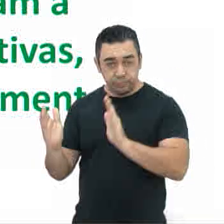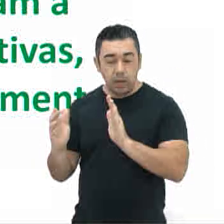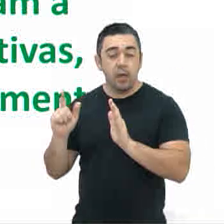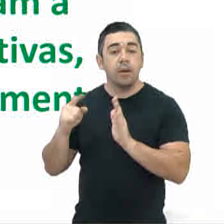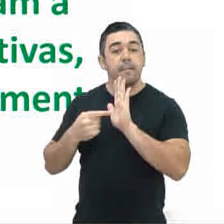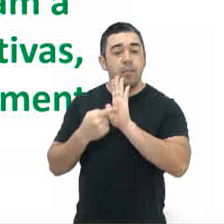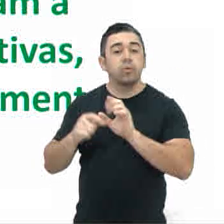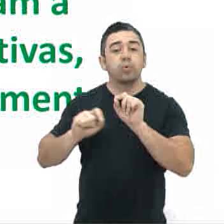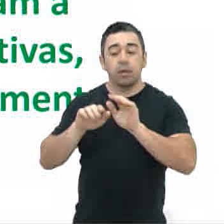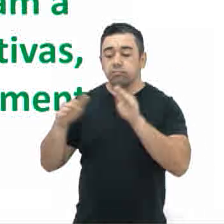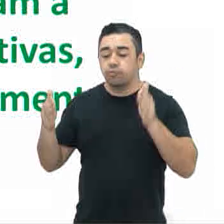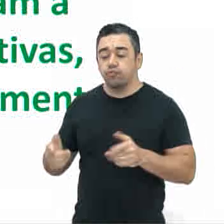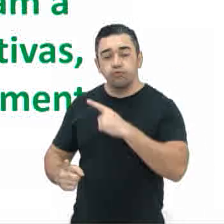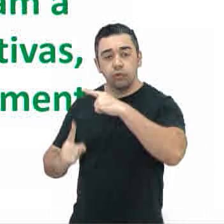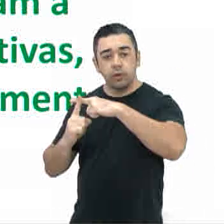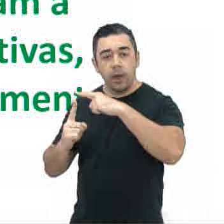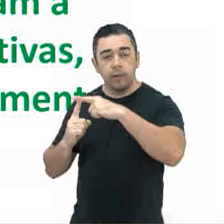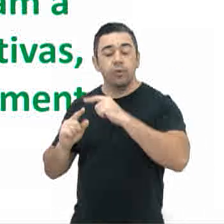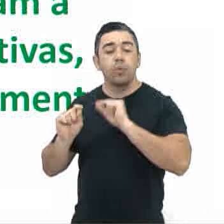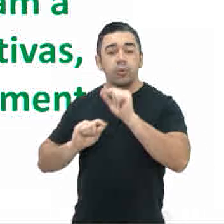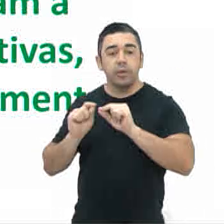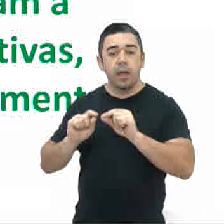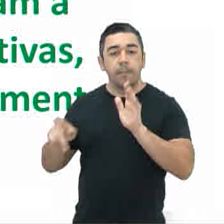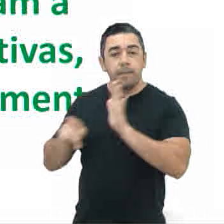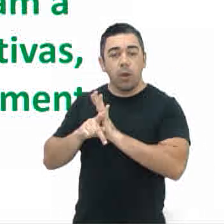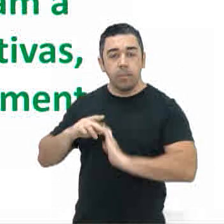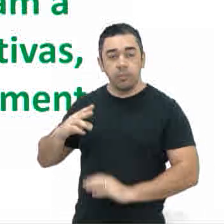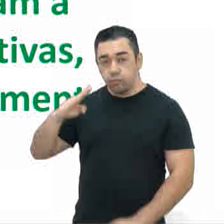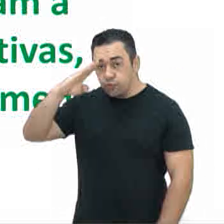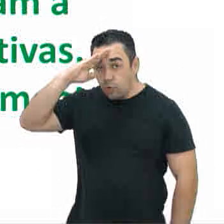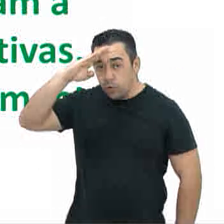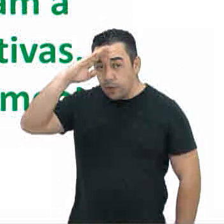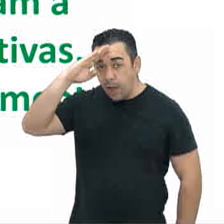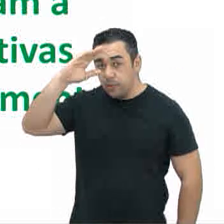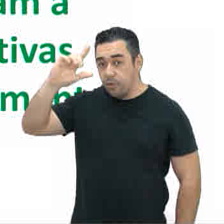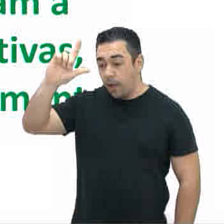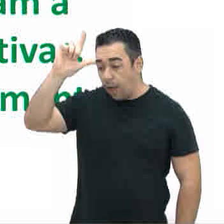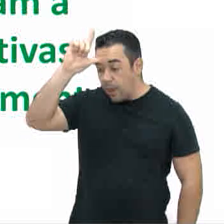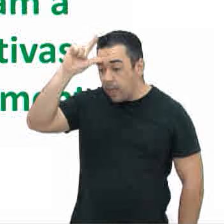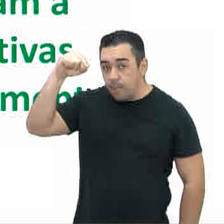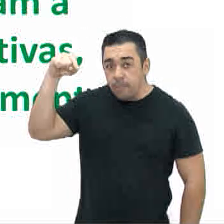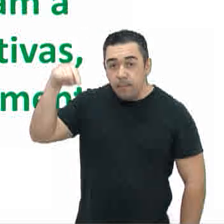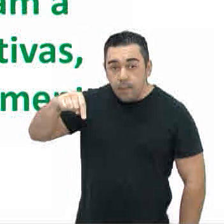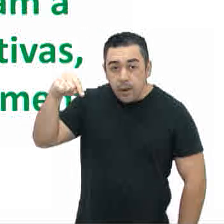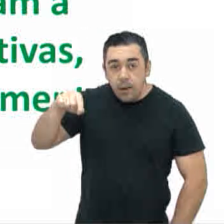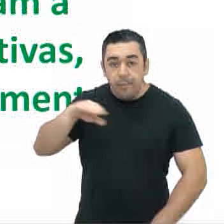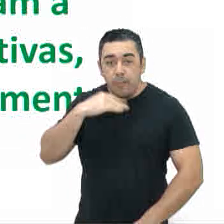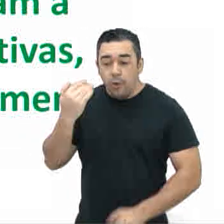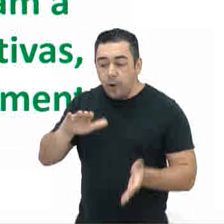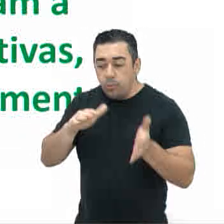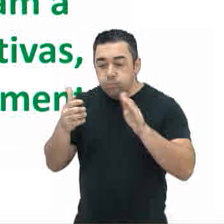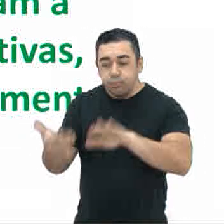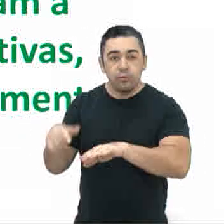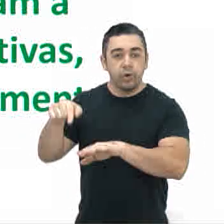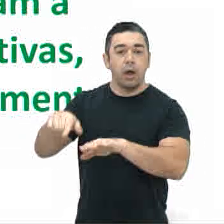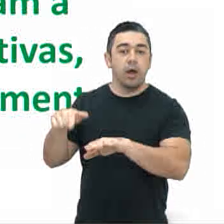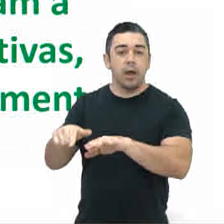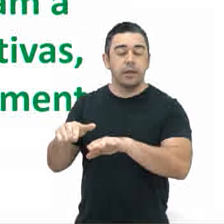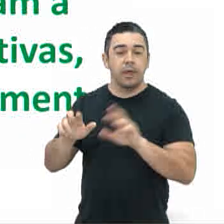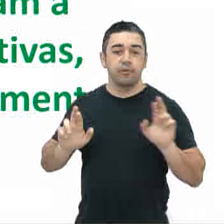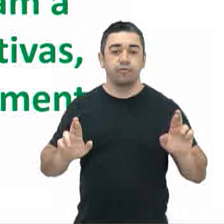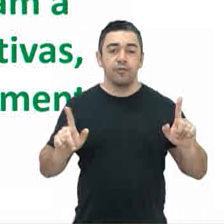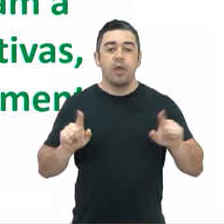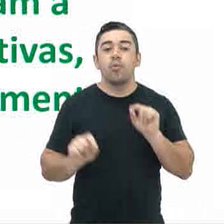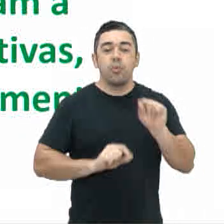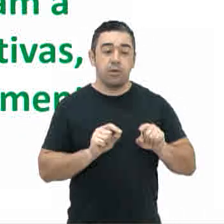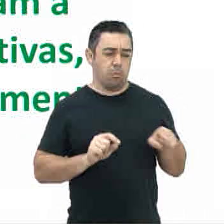que participaram da batalha. Ambas imagens retratam a memória da batalha a partir de diferentes perspectivas. Uma